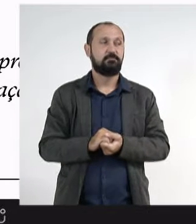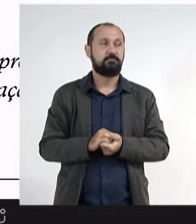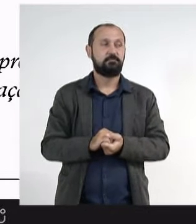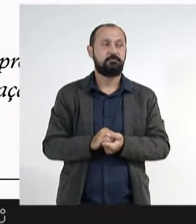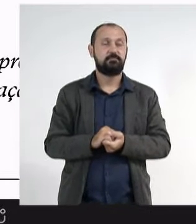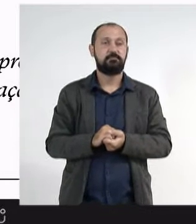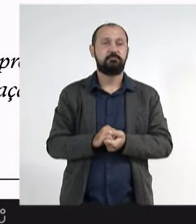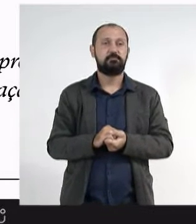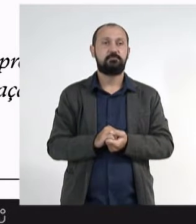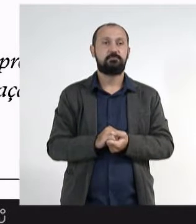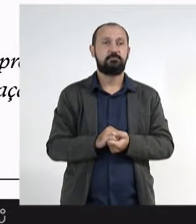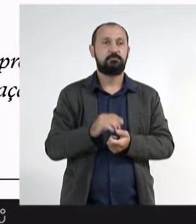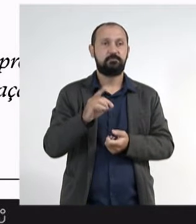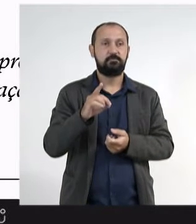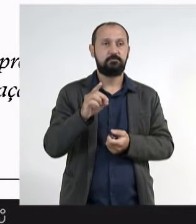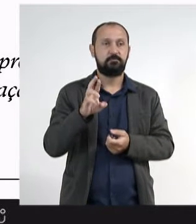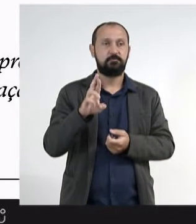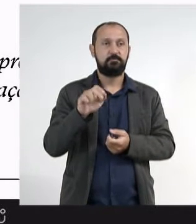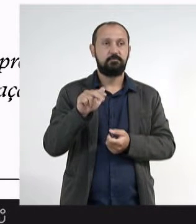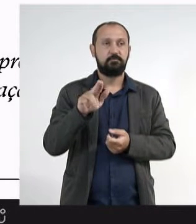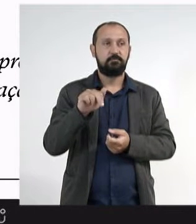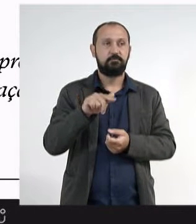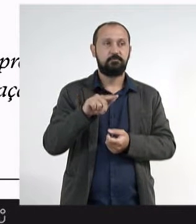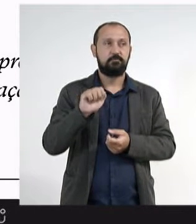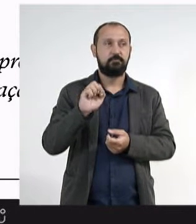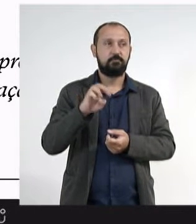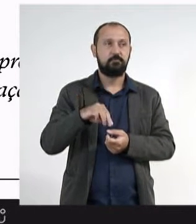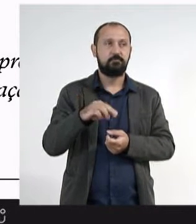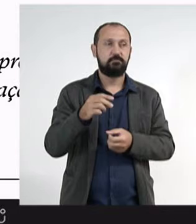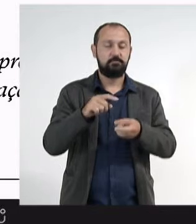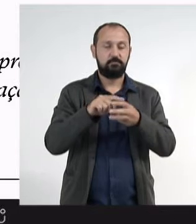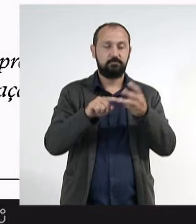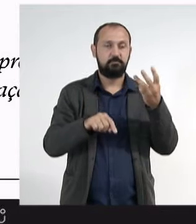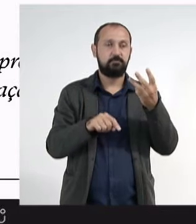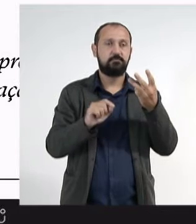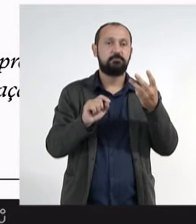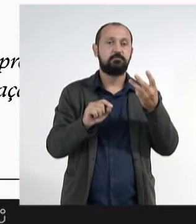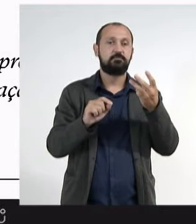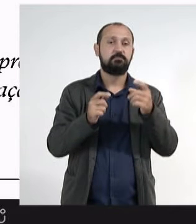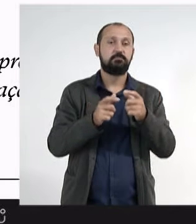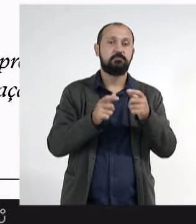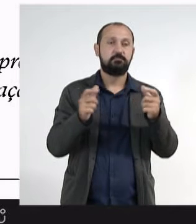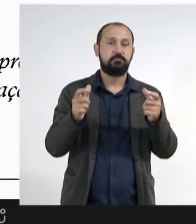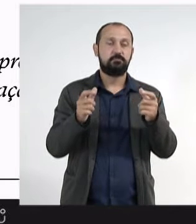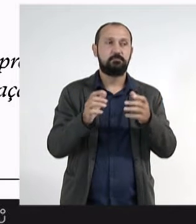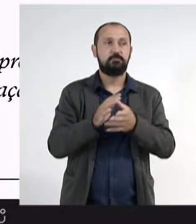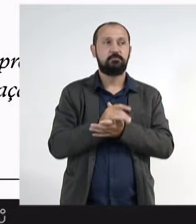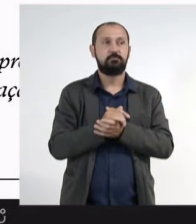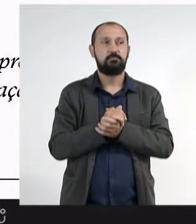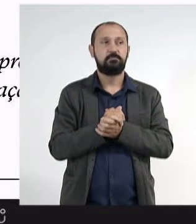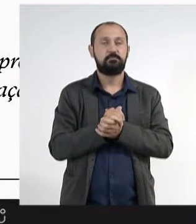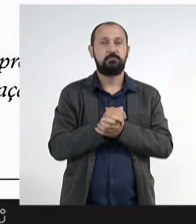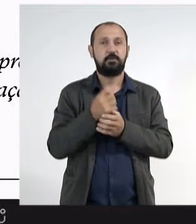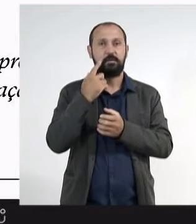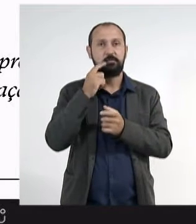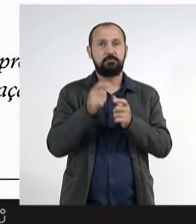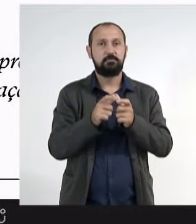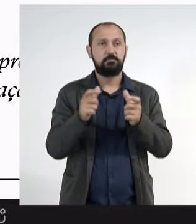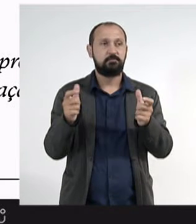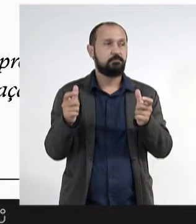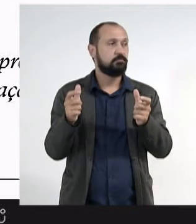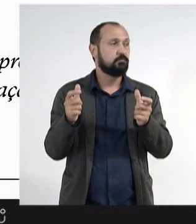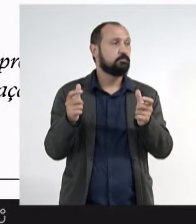Na drenagem, que é o último que eu mencionei, os três impactos principais são aumento da vazão máxima, à medida